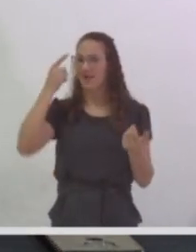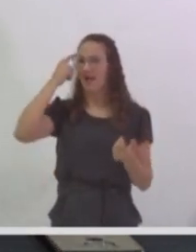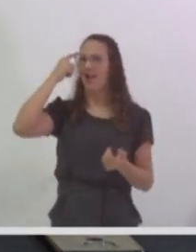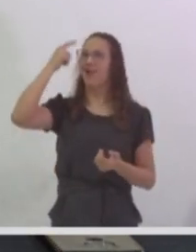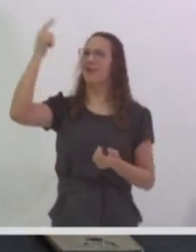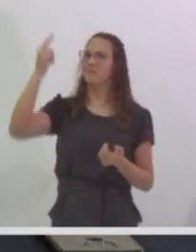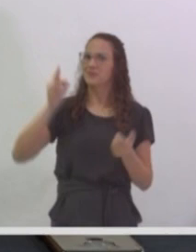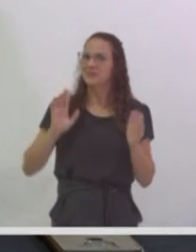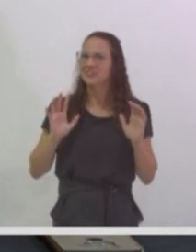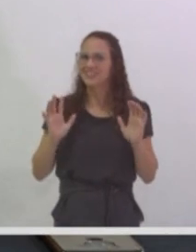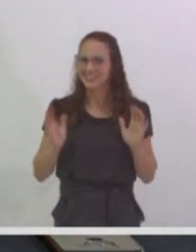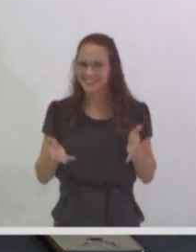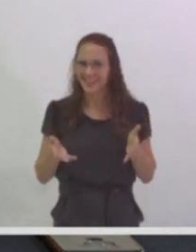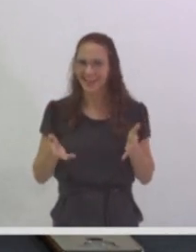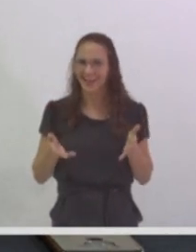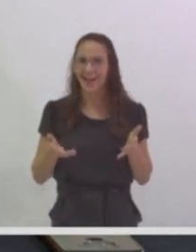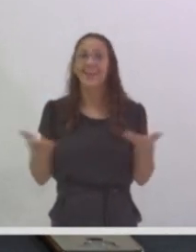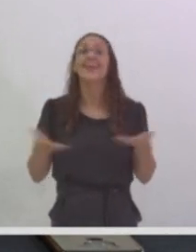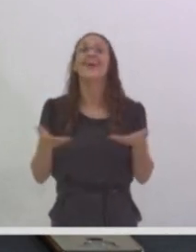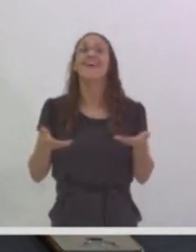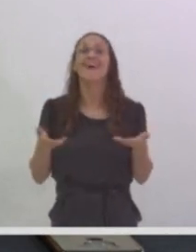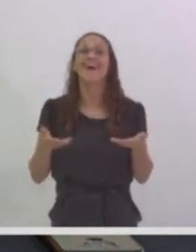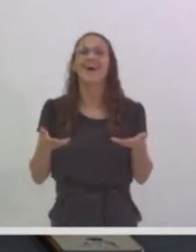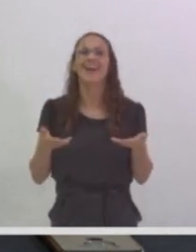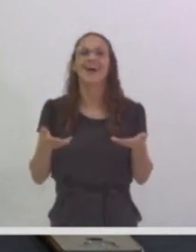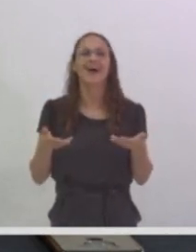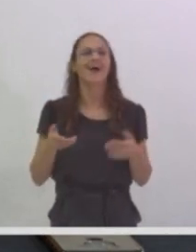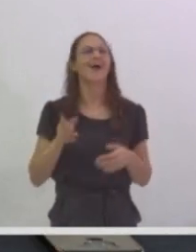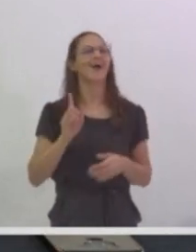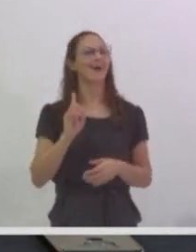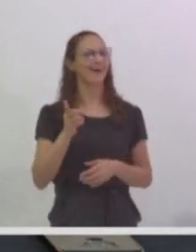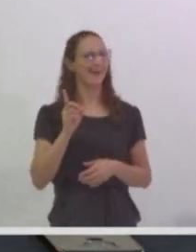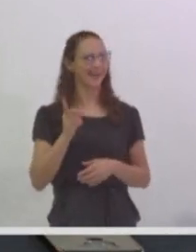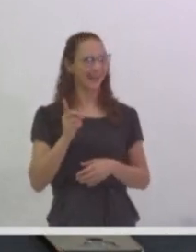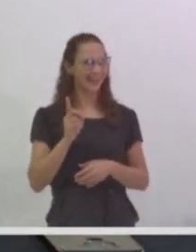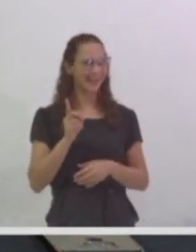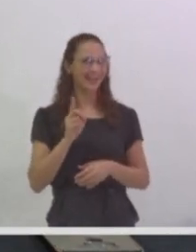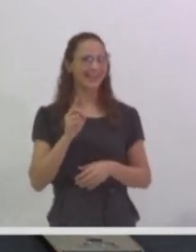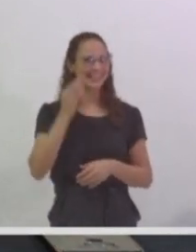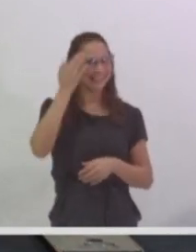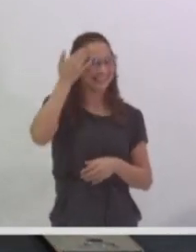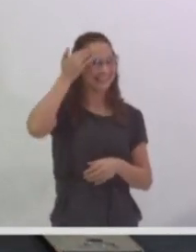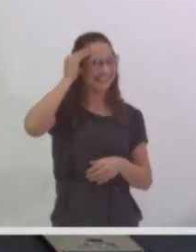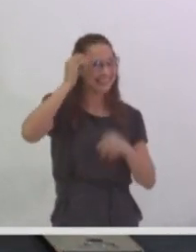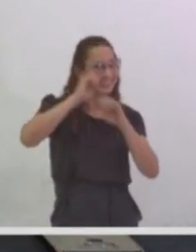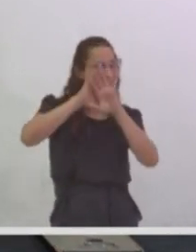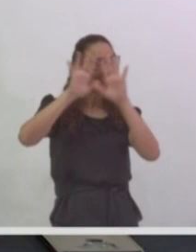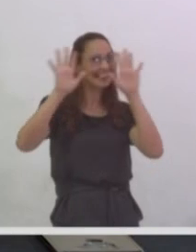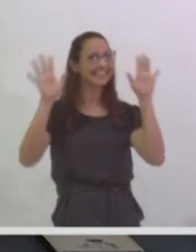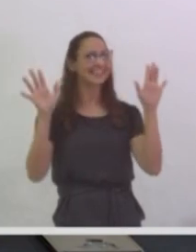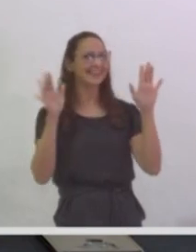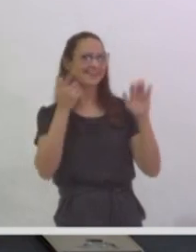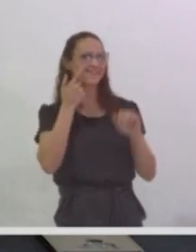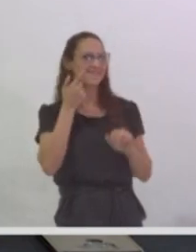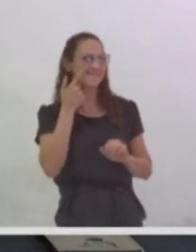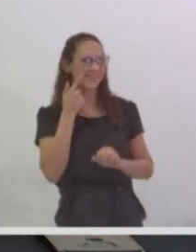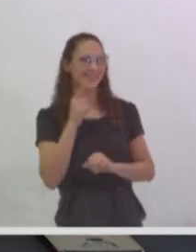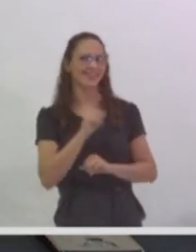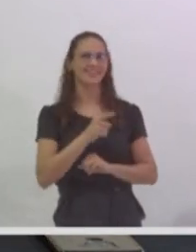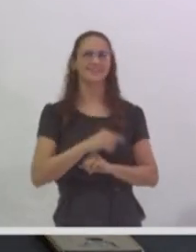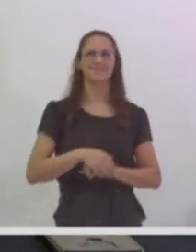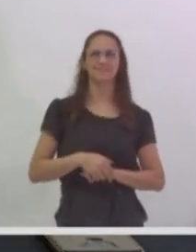a história, vamos para o processo de interpretação. Ver se vocês ficaram realmente ligados na história que eu